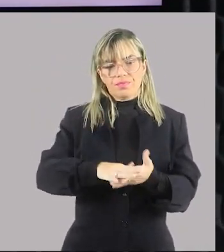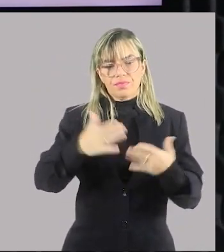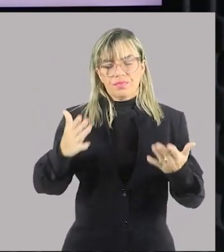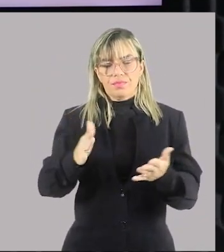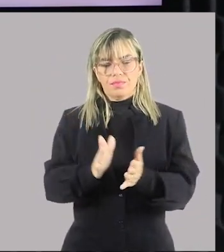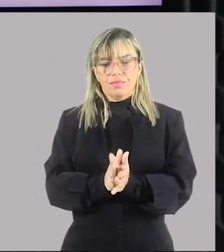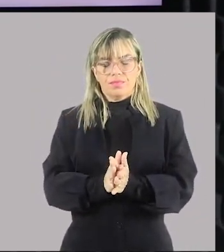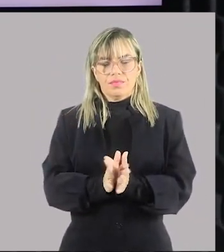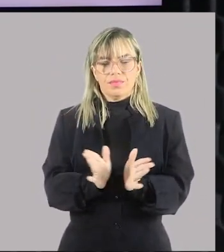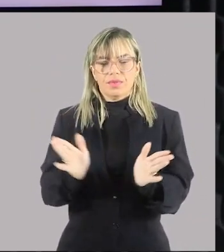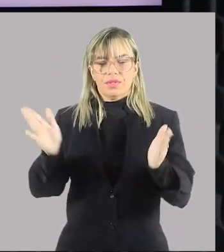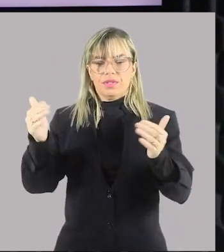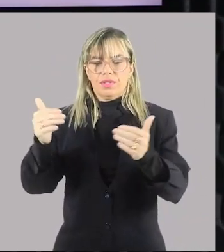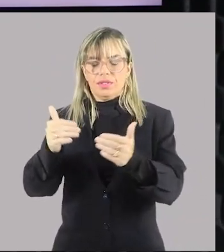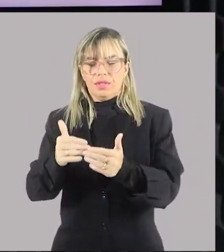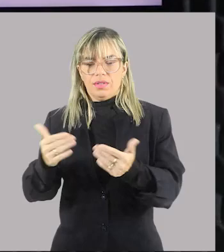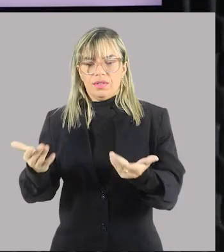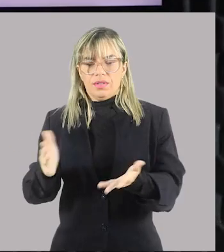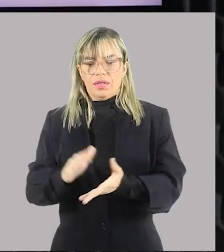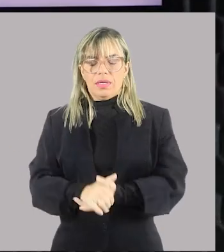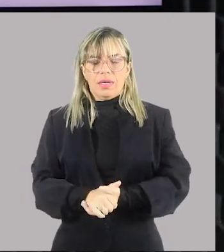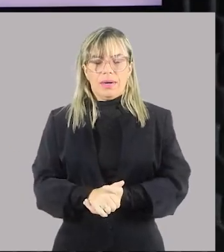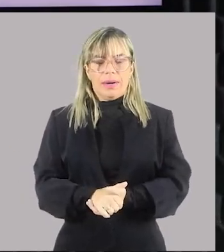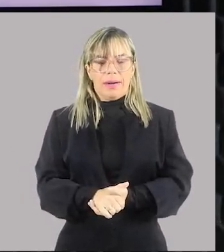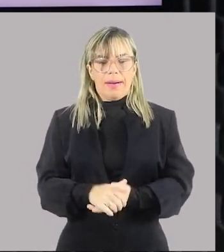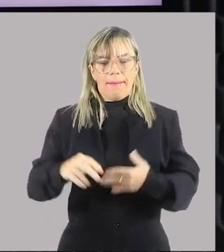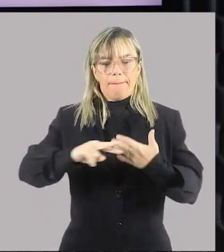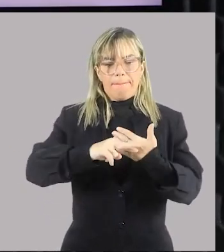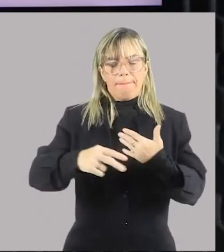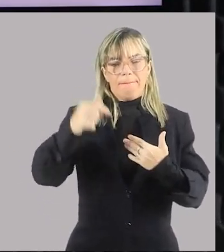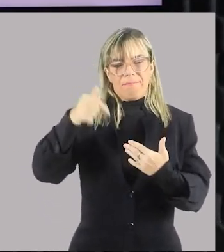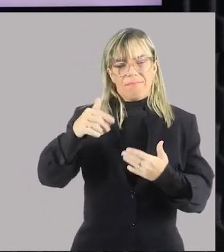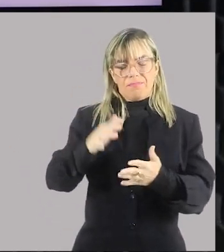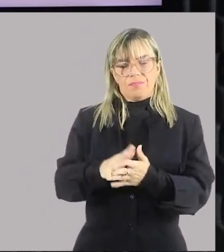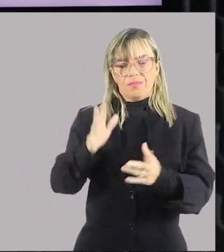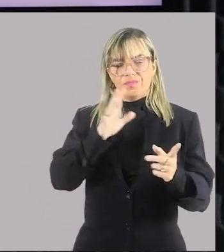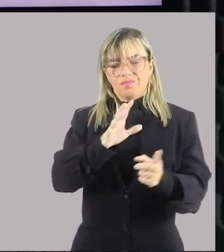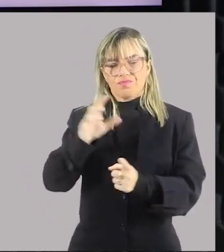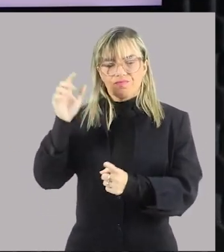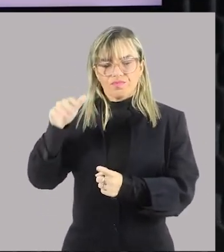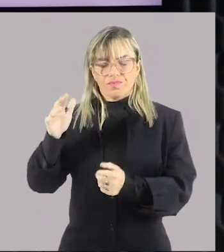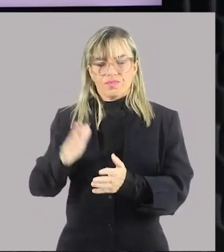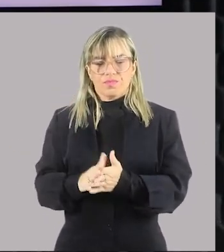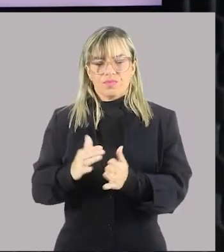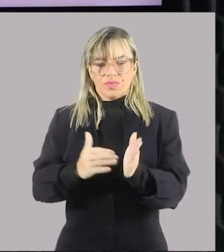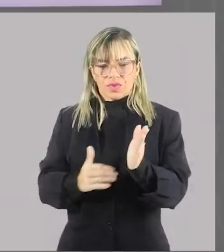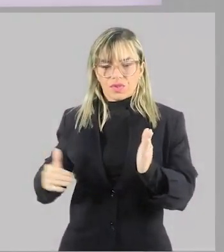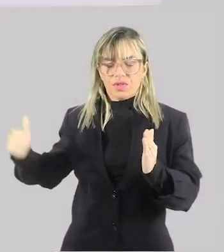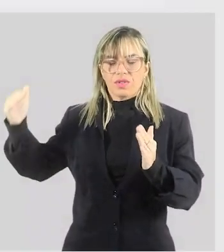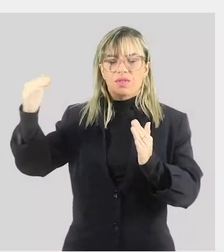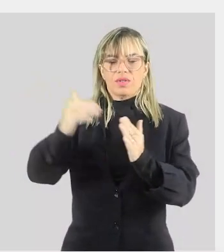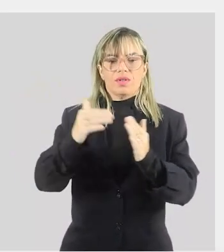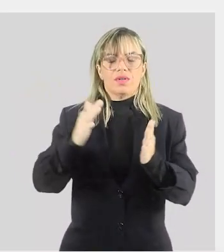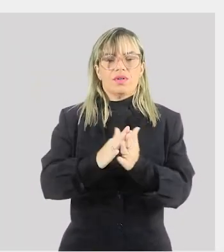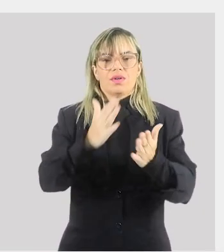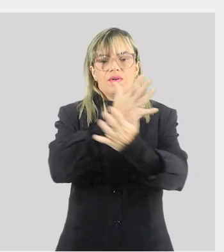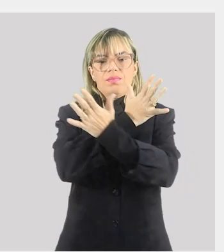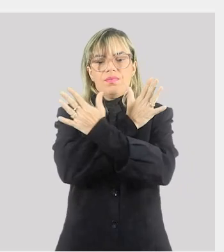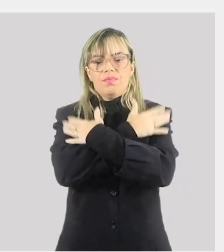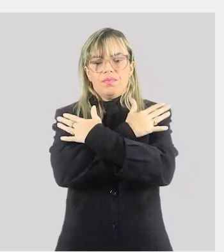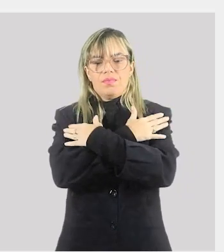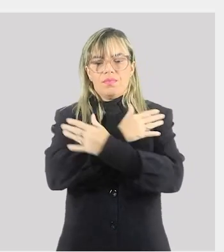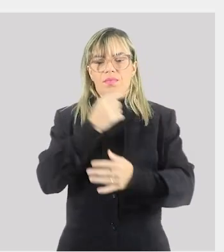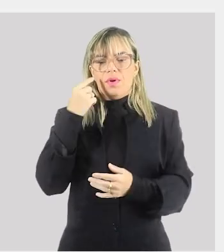os que fecharam realmente, né, e isso acabou contribuindo para o aumento de desempregos. Já